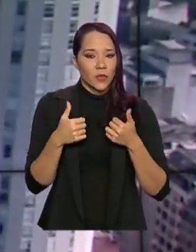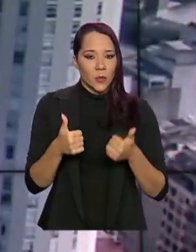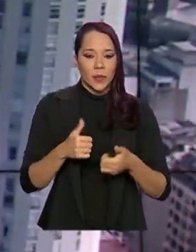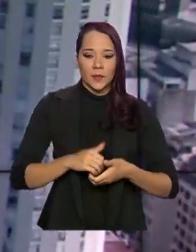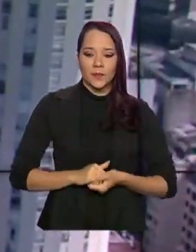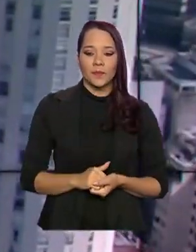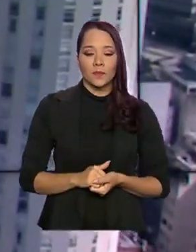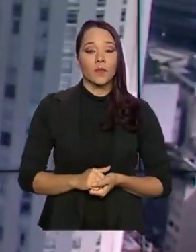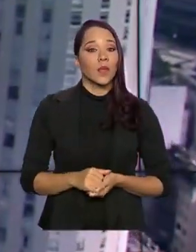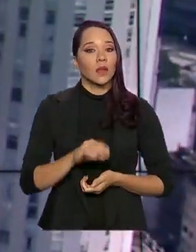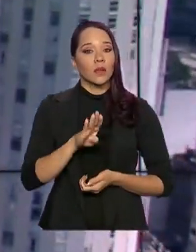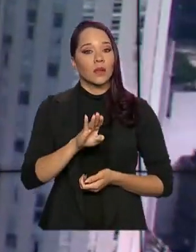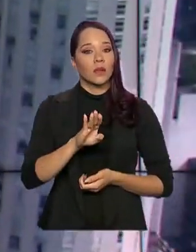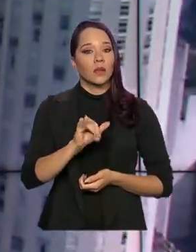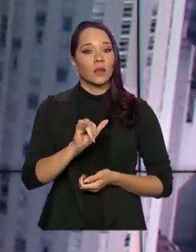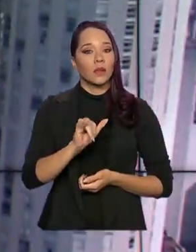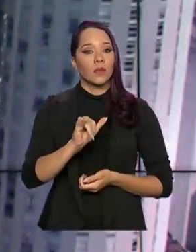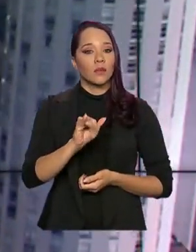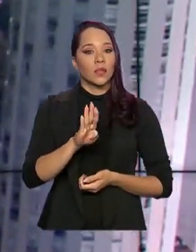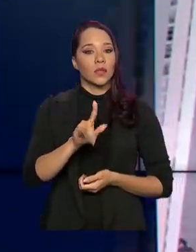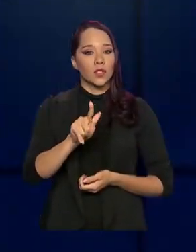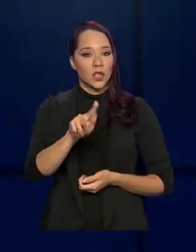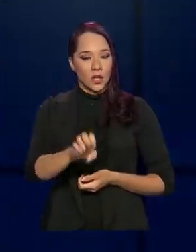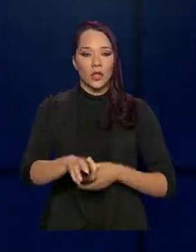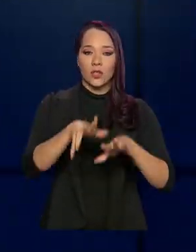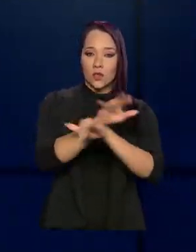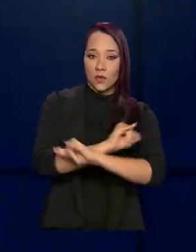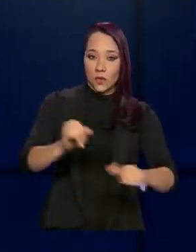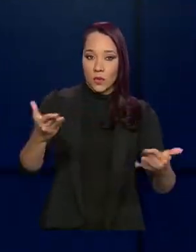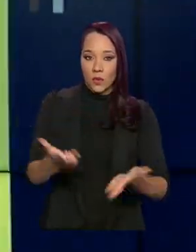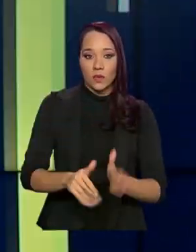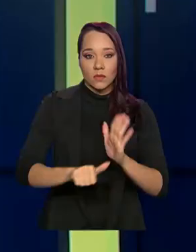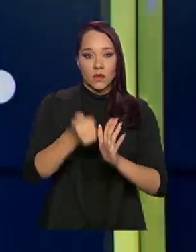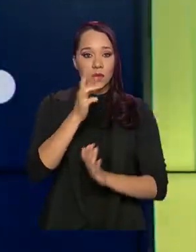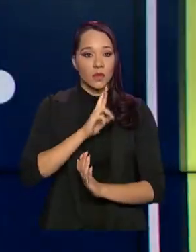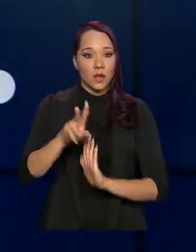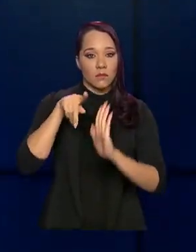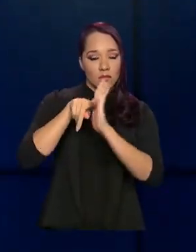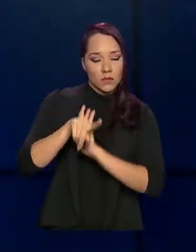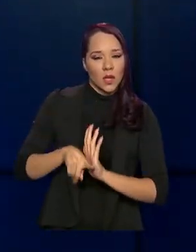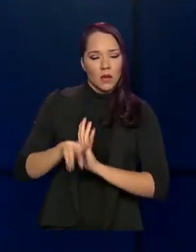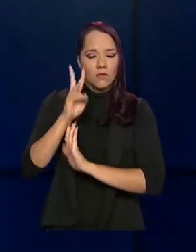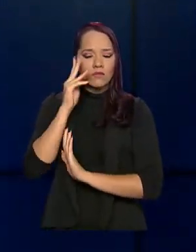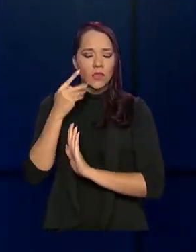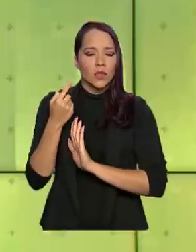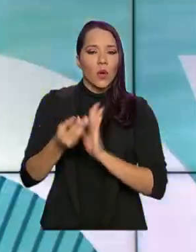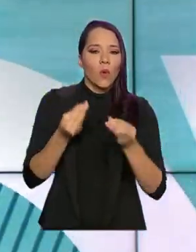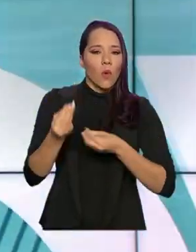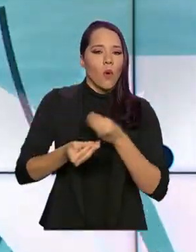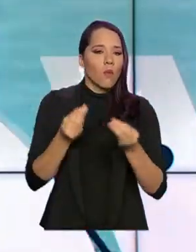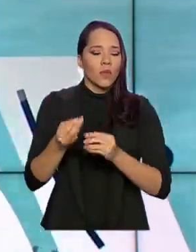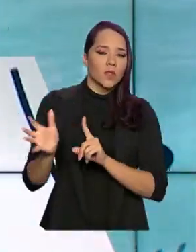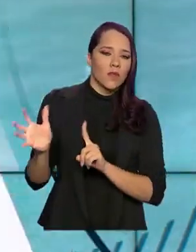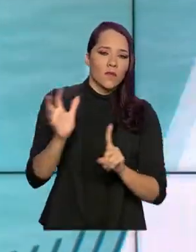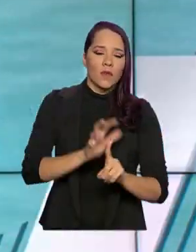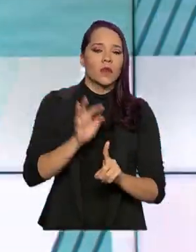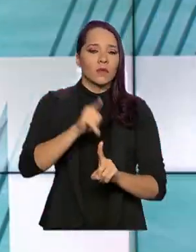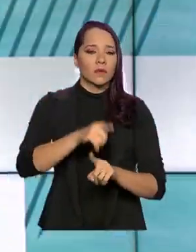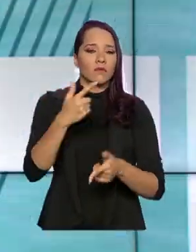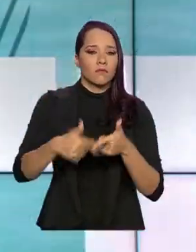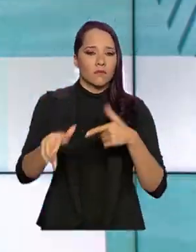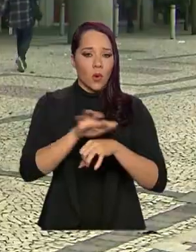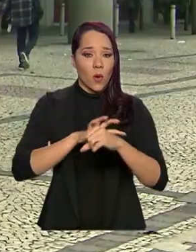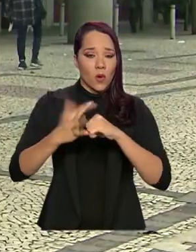O IBGE divulgou hoje os primeiros resultados de uma pesquisa que vai acompanhar os efeitos da pandemia nas empresas.